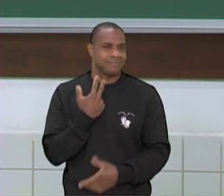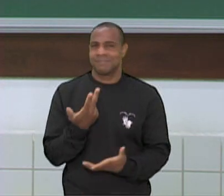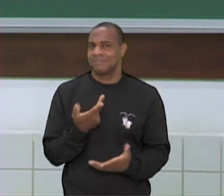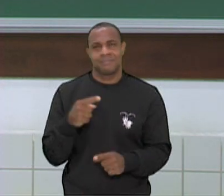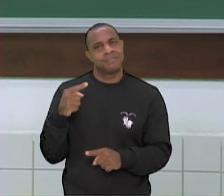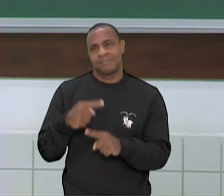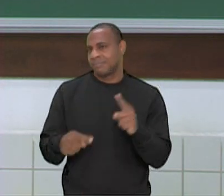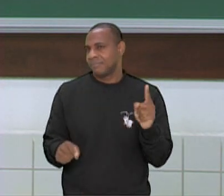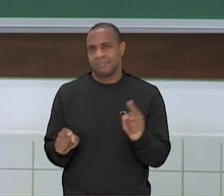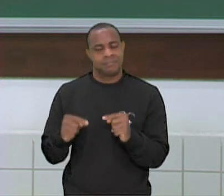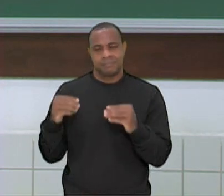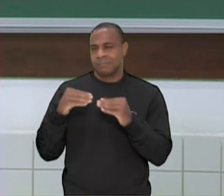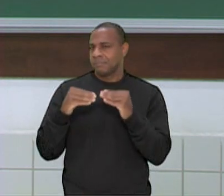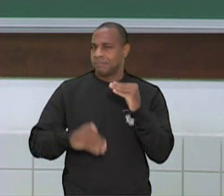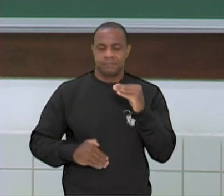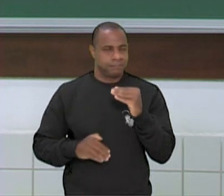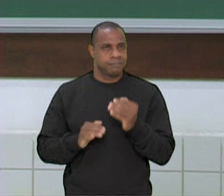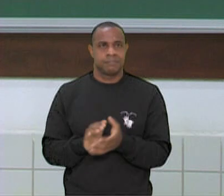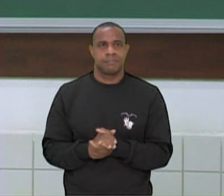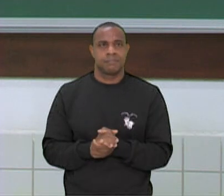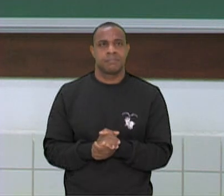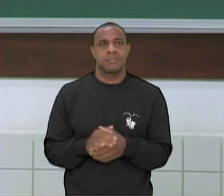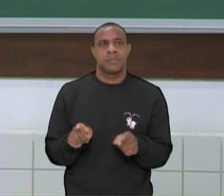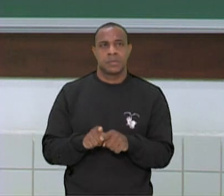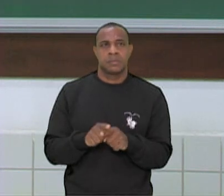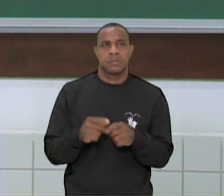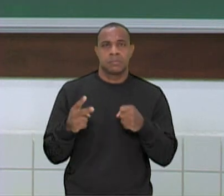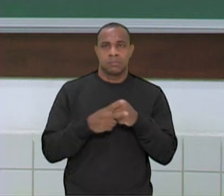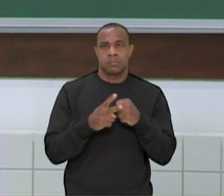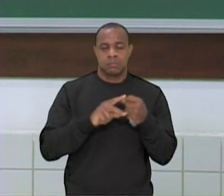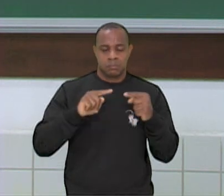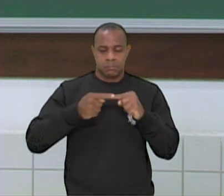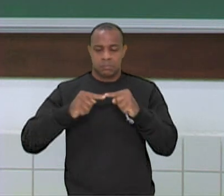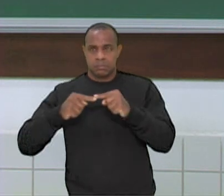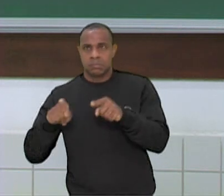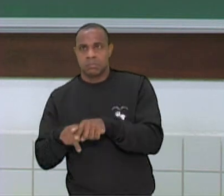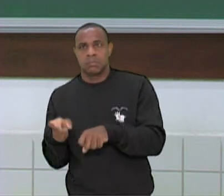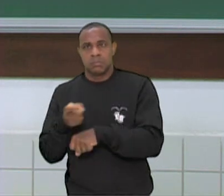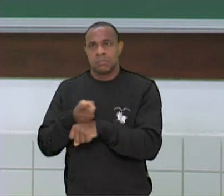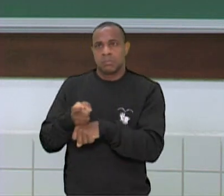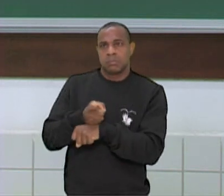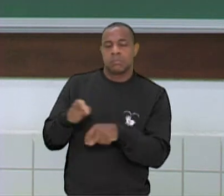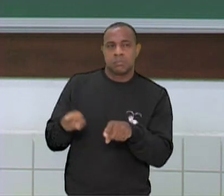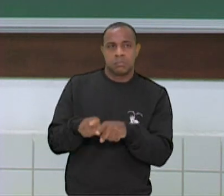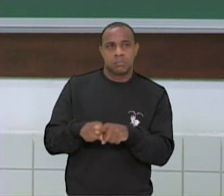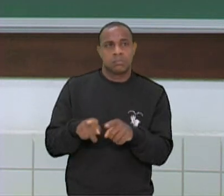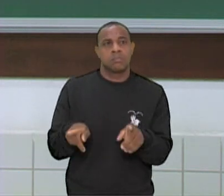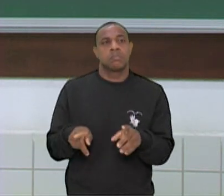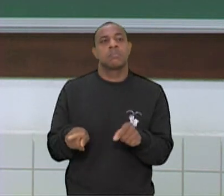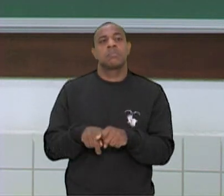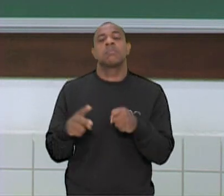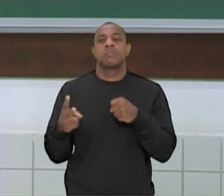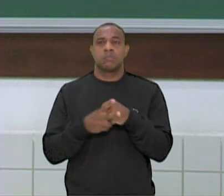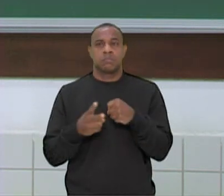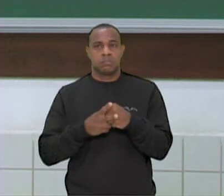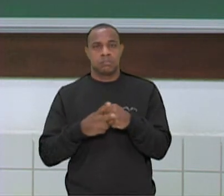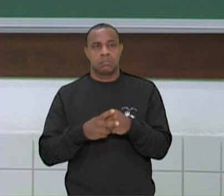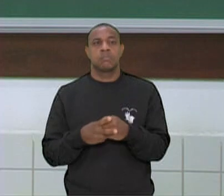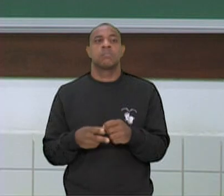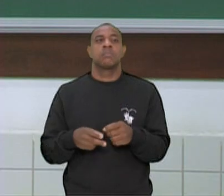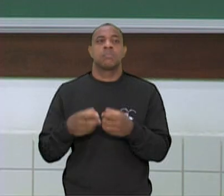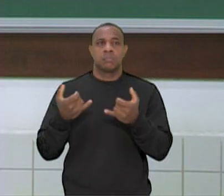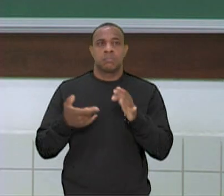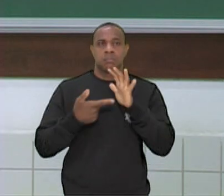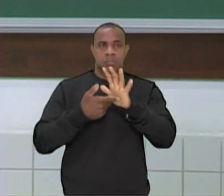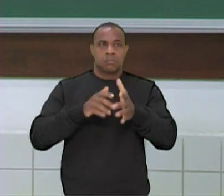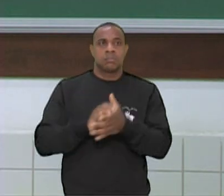alguns conceitos sobre concordância nominal, quando estamos falando dos adjetivos, e verbal, obviamente, dos verbos. Só